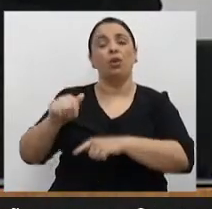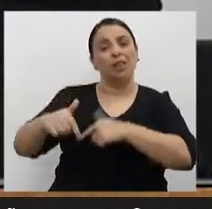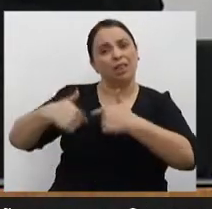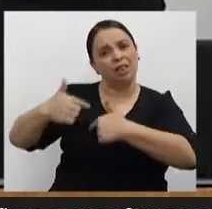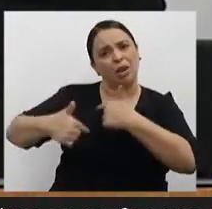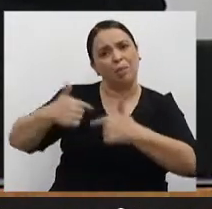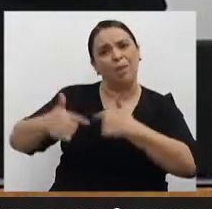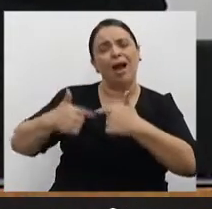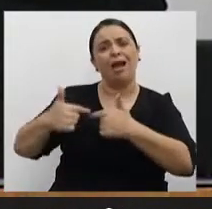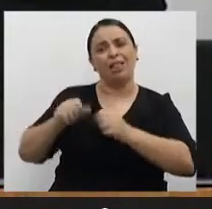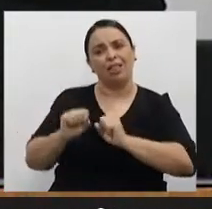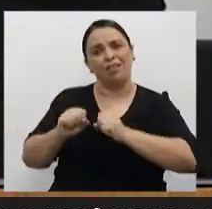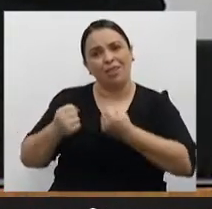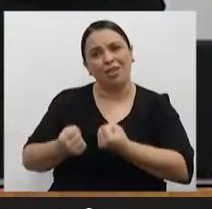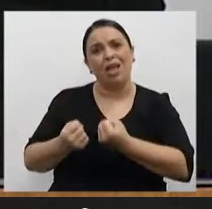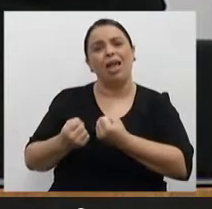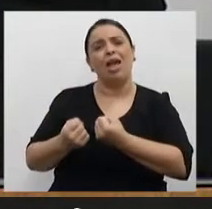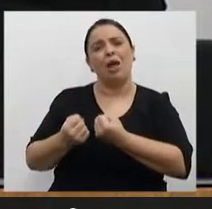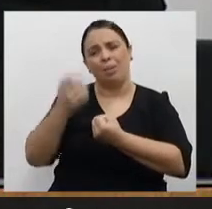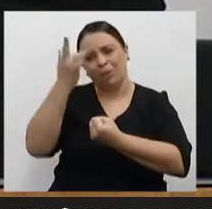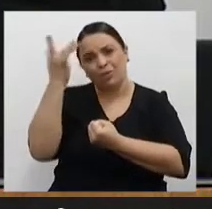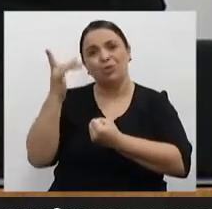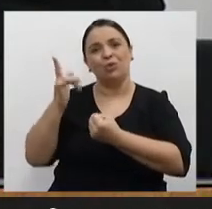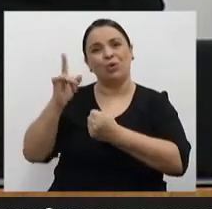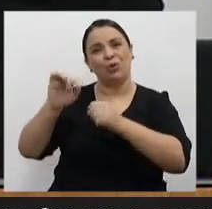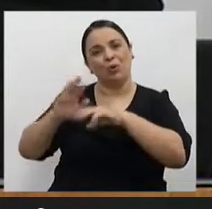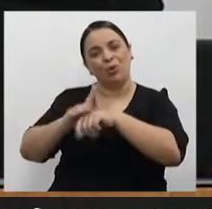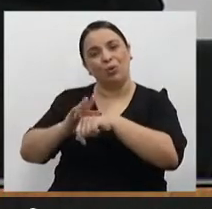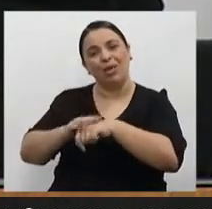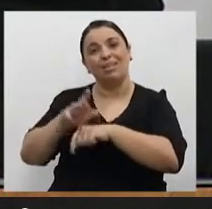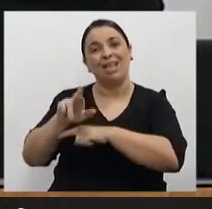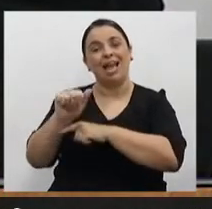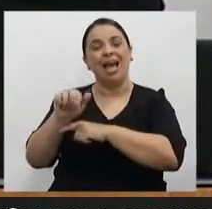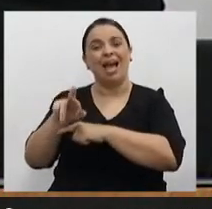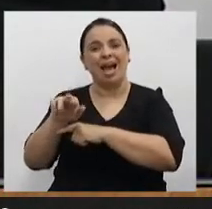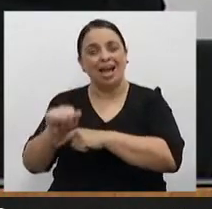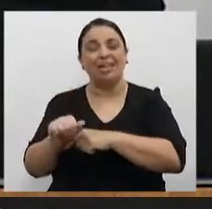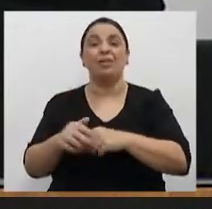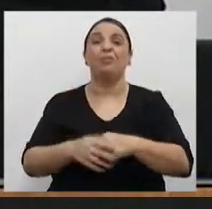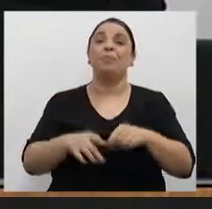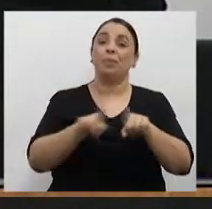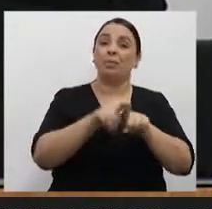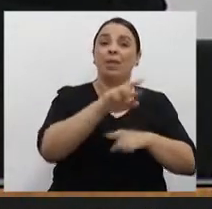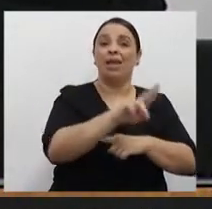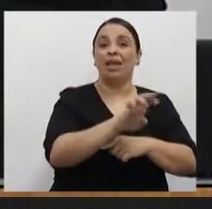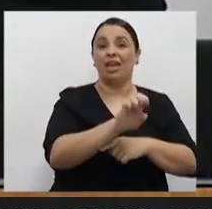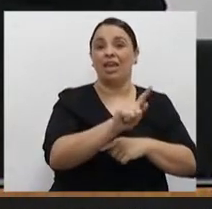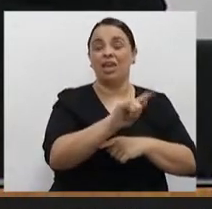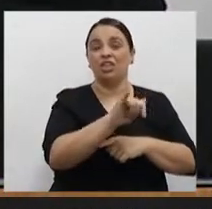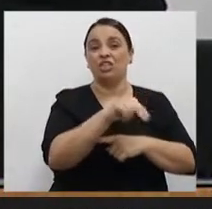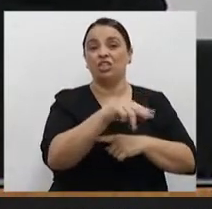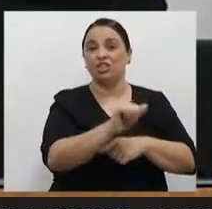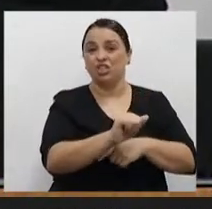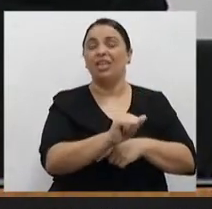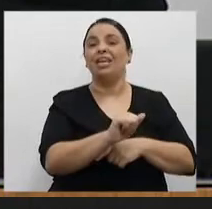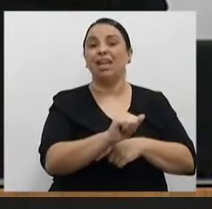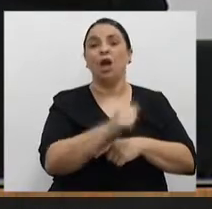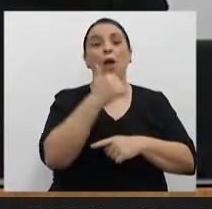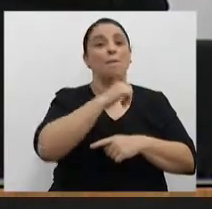também, né? Regina Salomão de Souza, mãe da Ana Luísa, que também ela tem doença